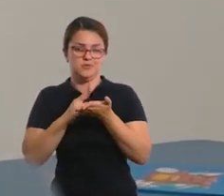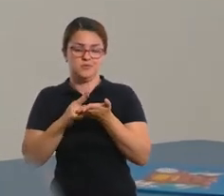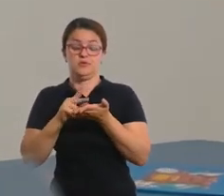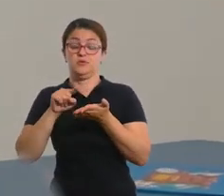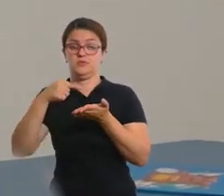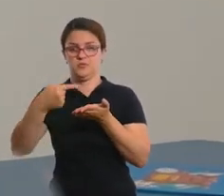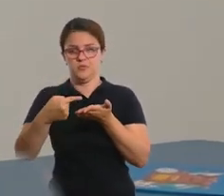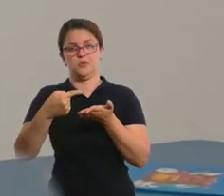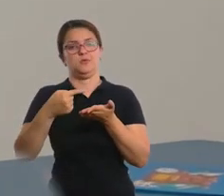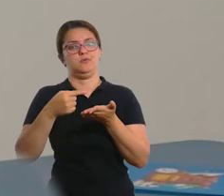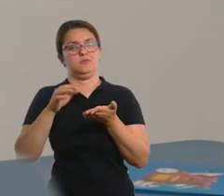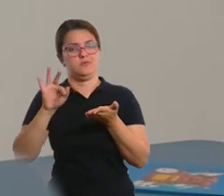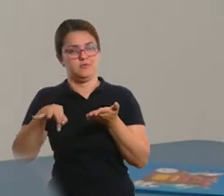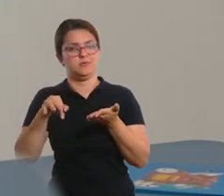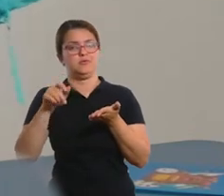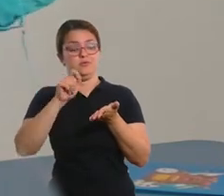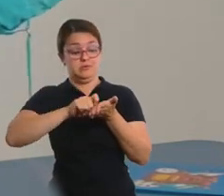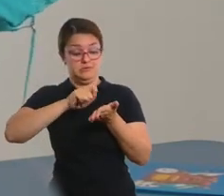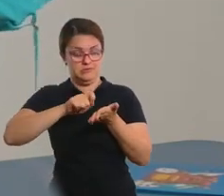registre como escriba.